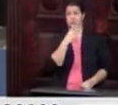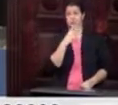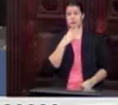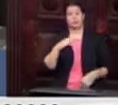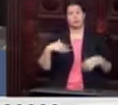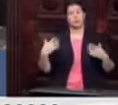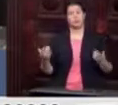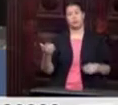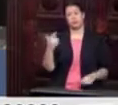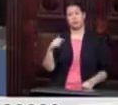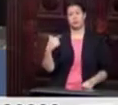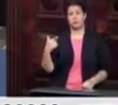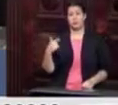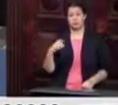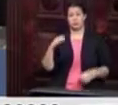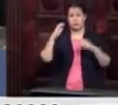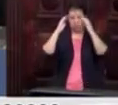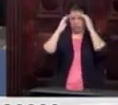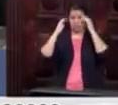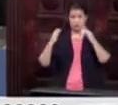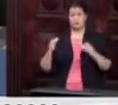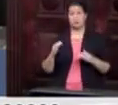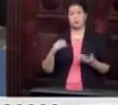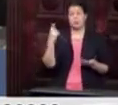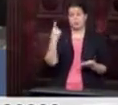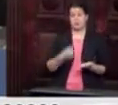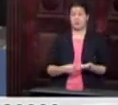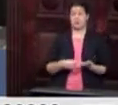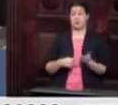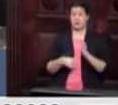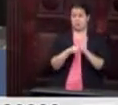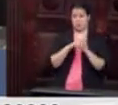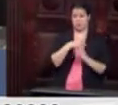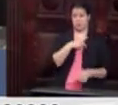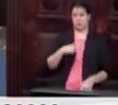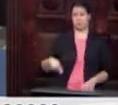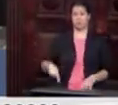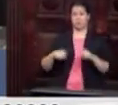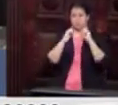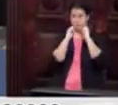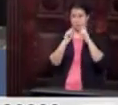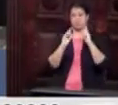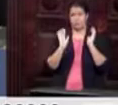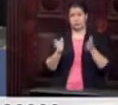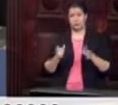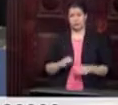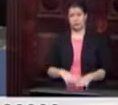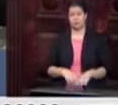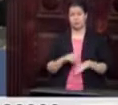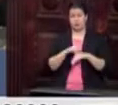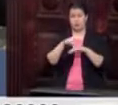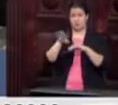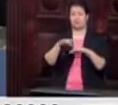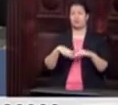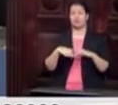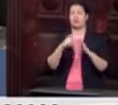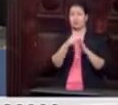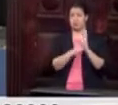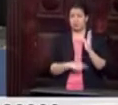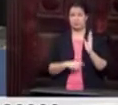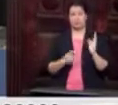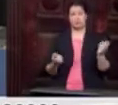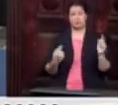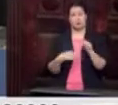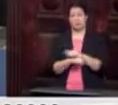ter respeito pelo compromisso assumido pelo presidente da Assembleia Legislativa, por encaminhar uma matéria